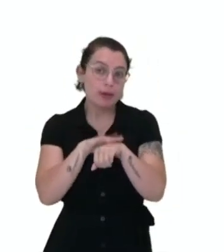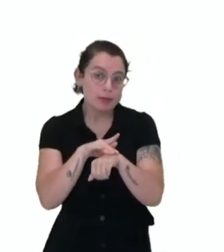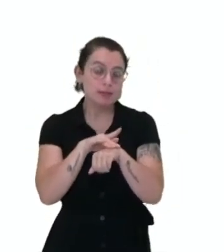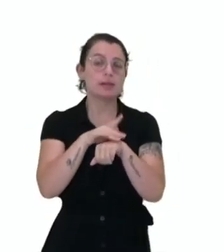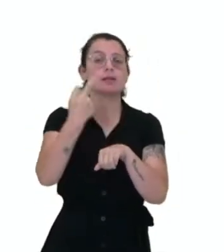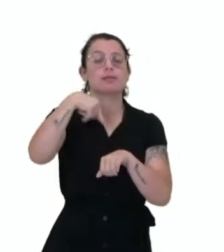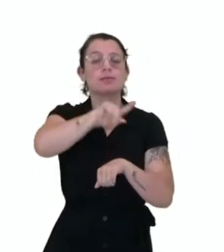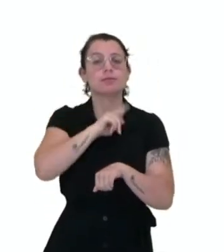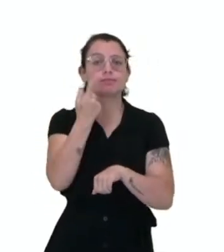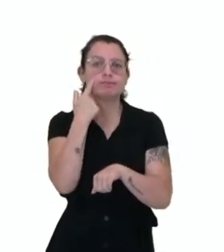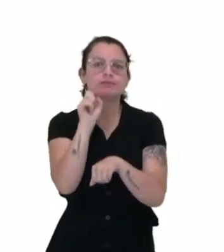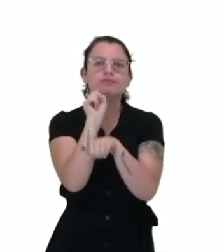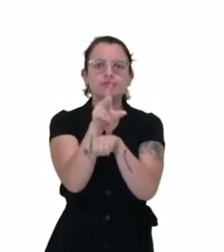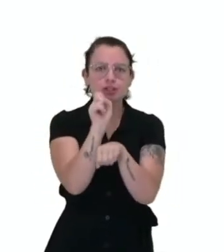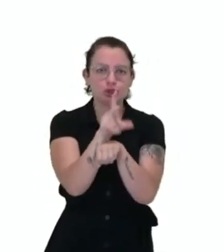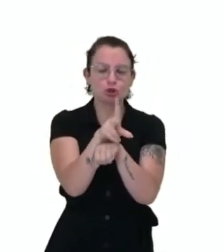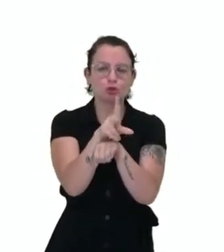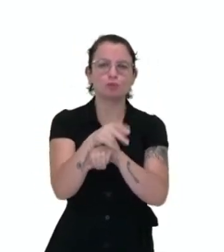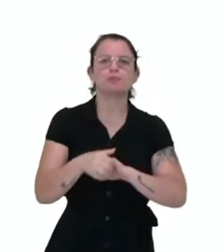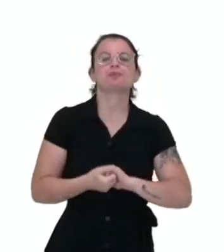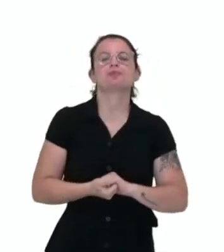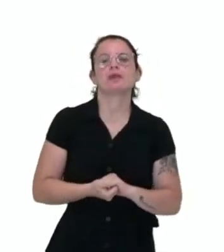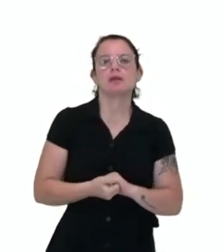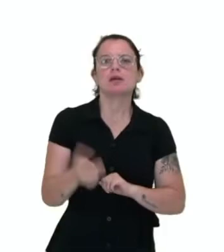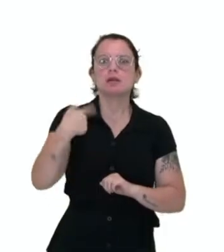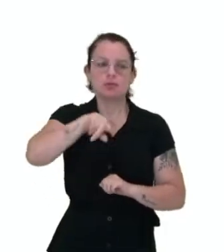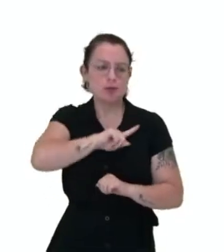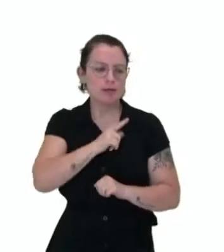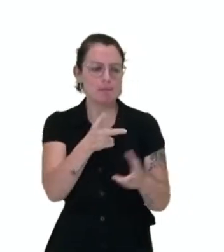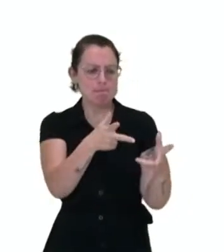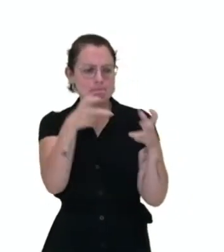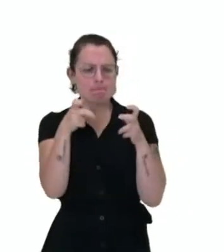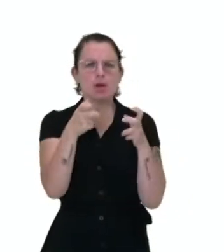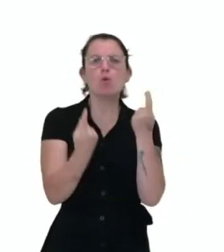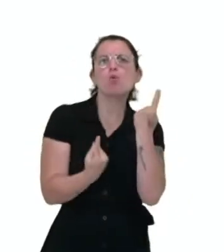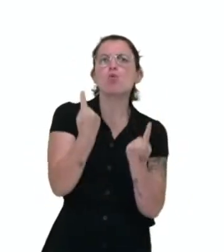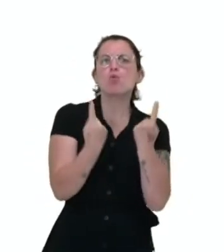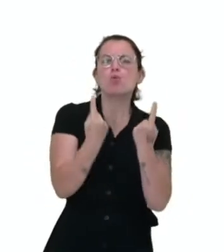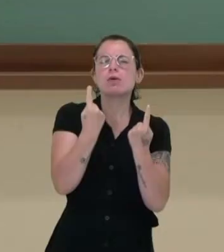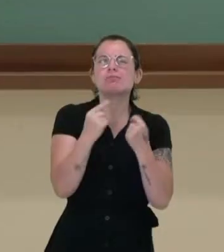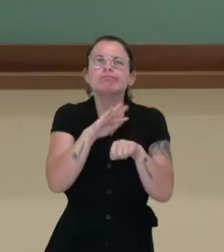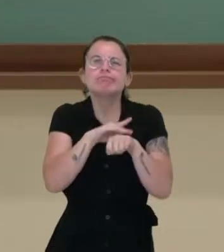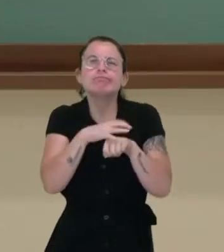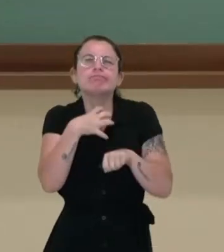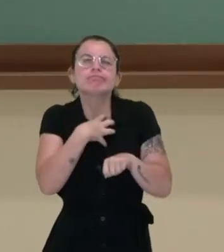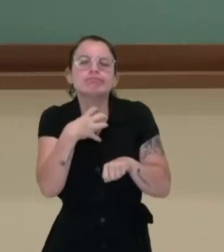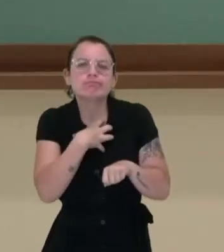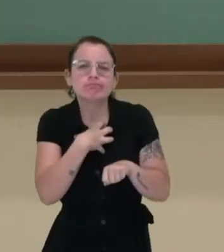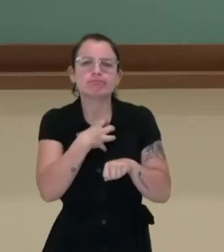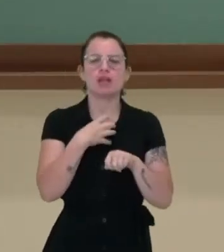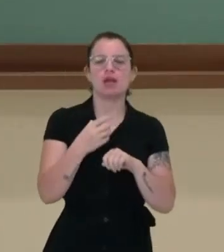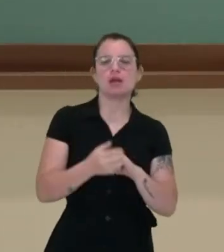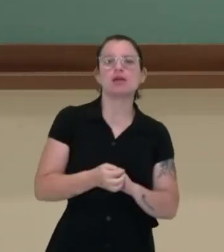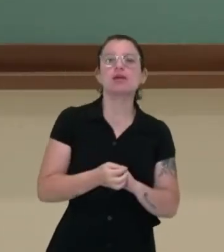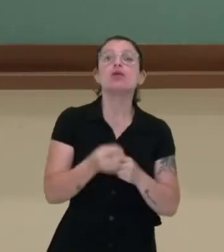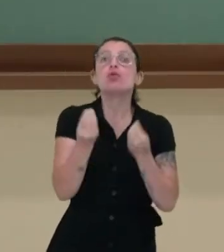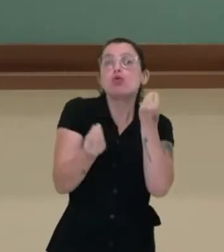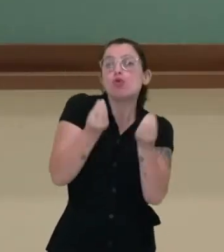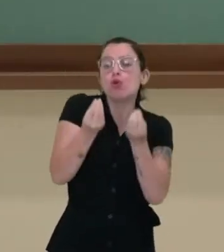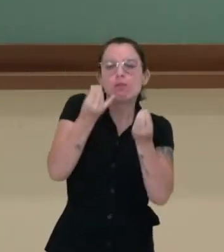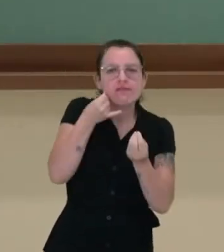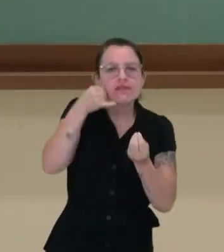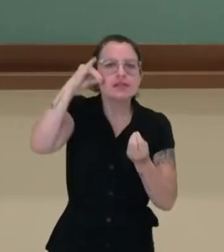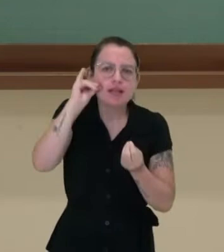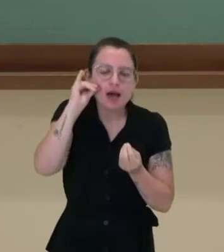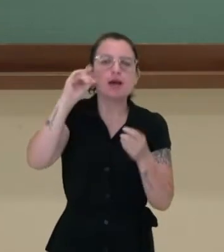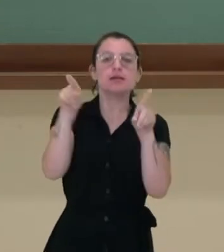vírus e reconhecer os principais sintomas, a prevenção e tratamentos que